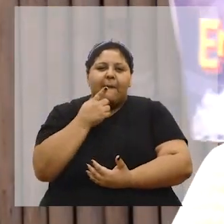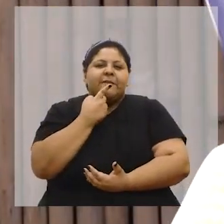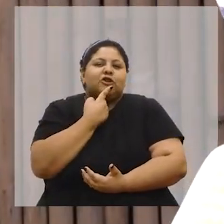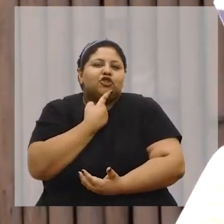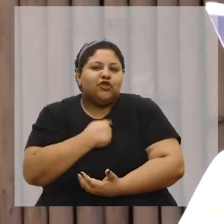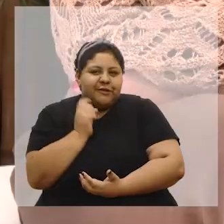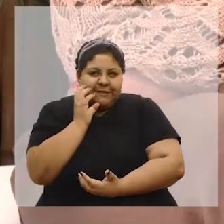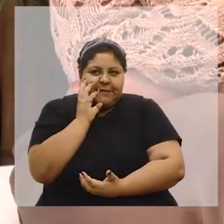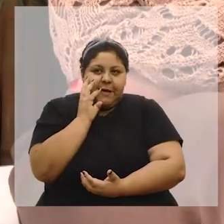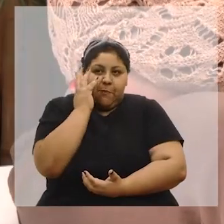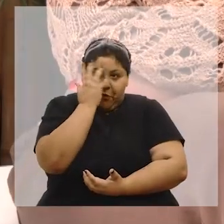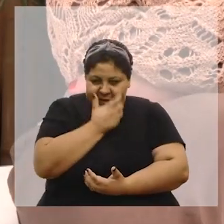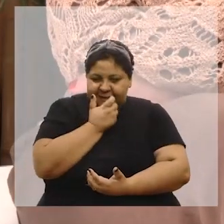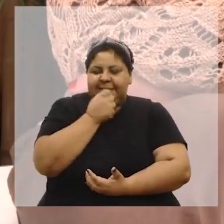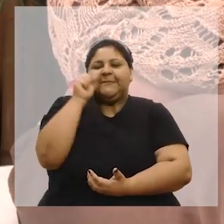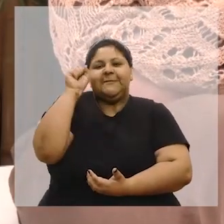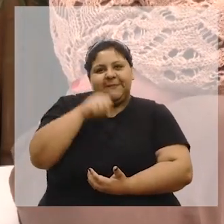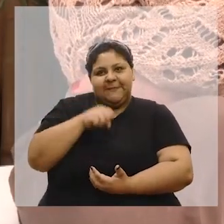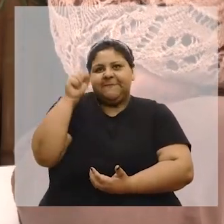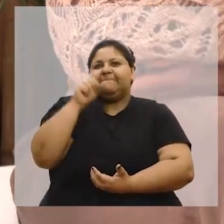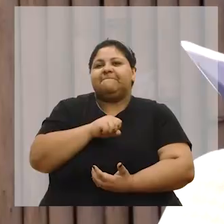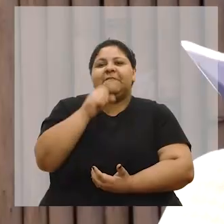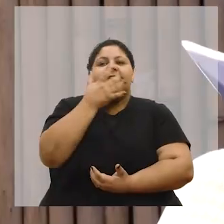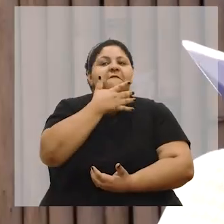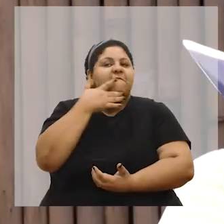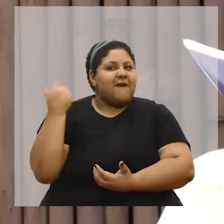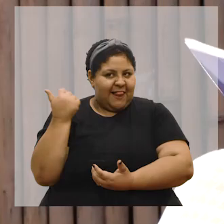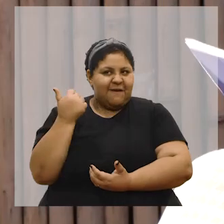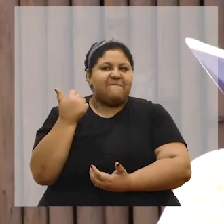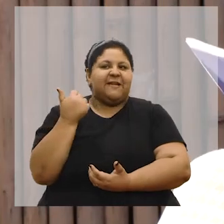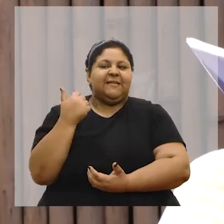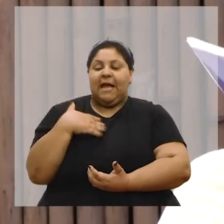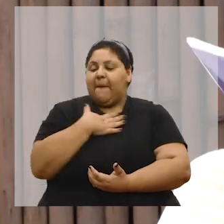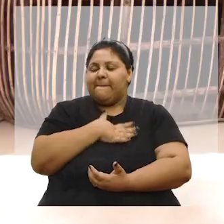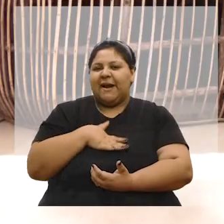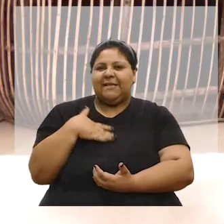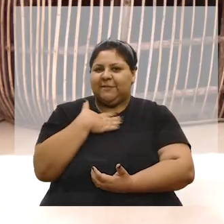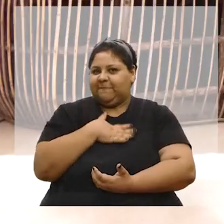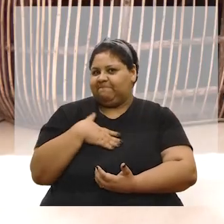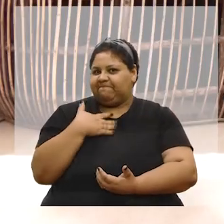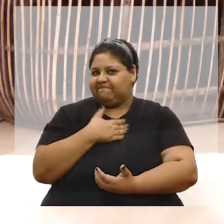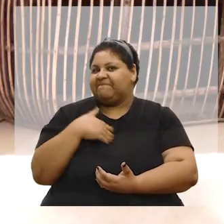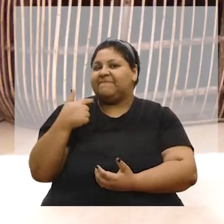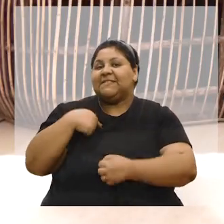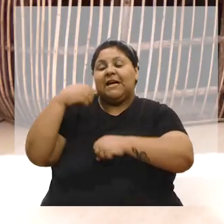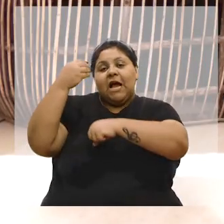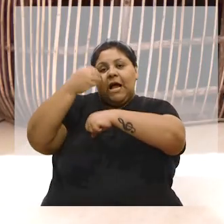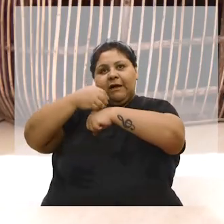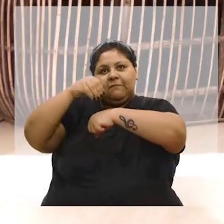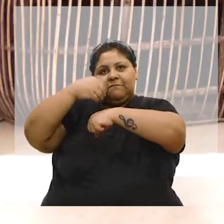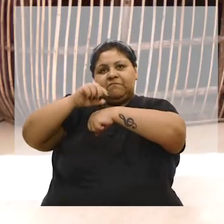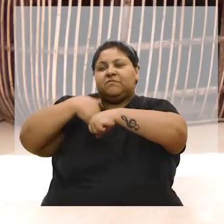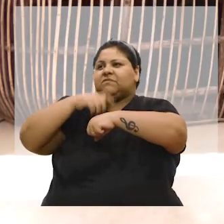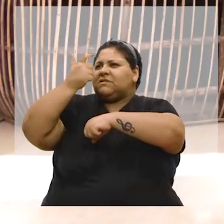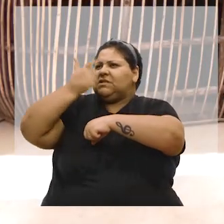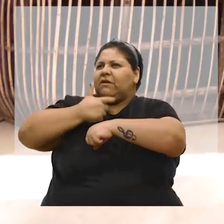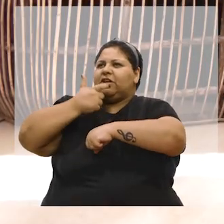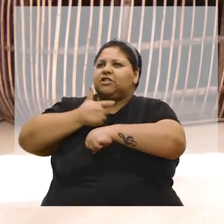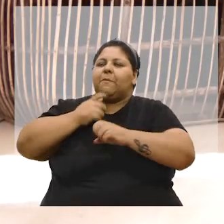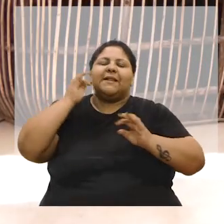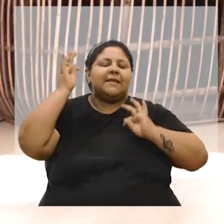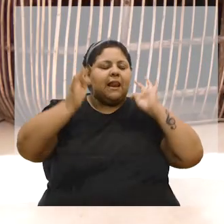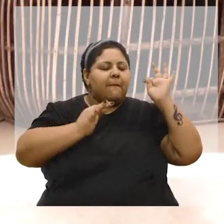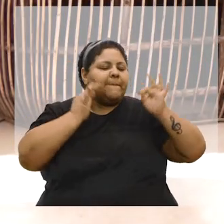bonitas. Com certeza. Olha, e vale a pena, viu? É prazeroso. Eu recomendaria, assim... Eu acho